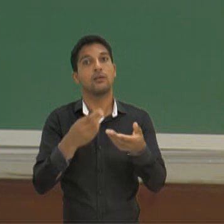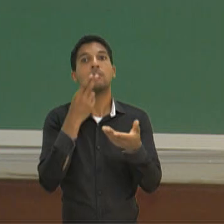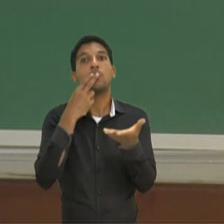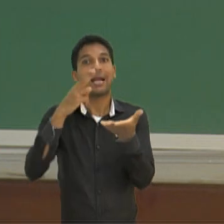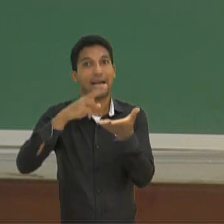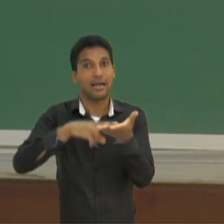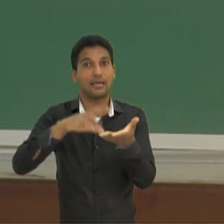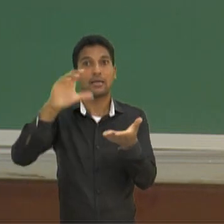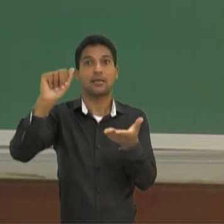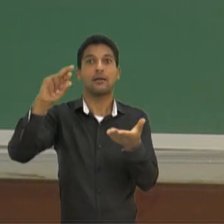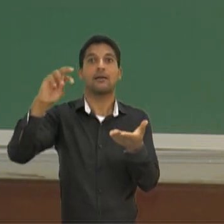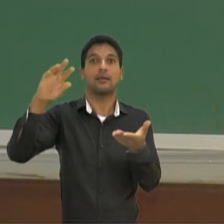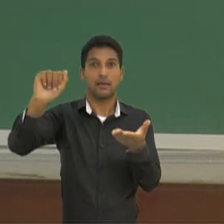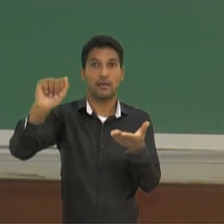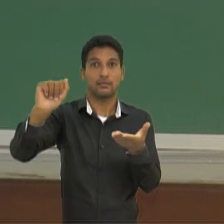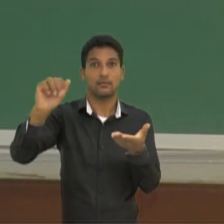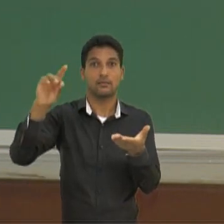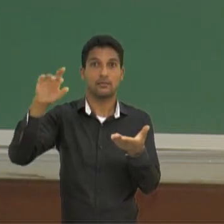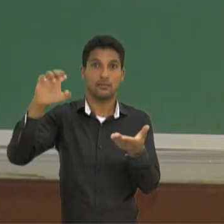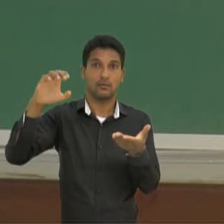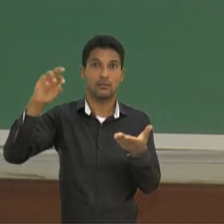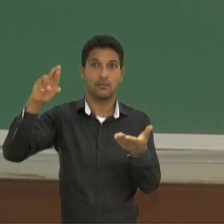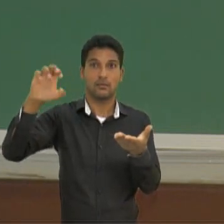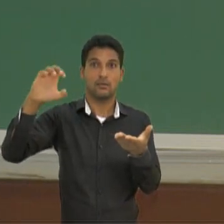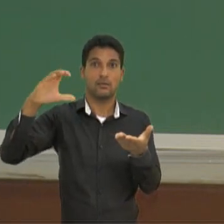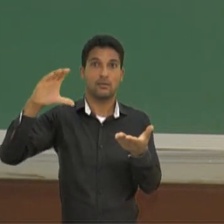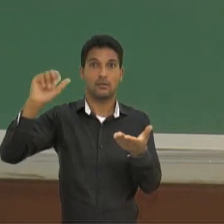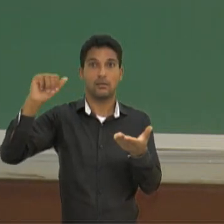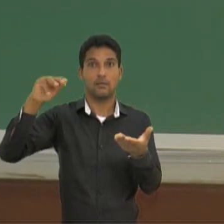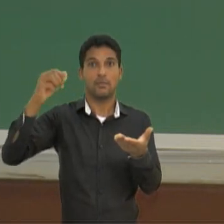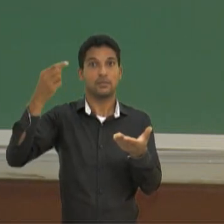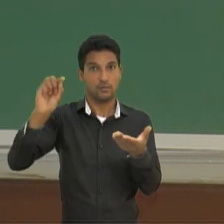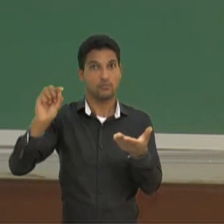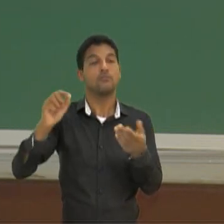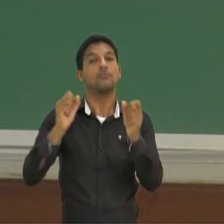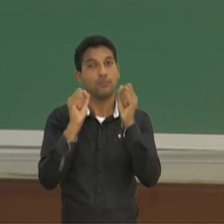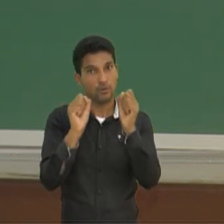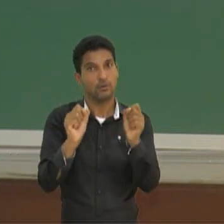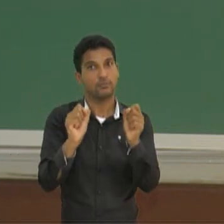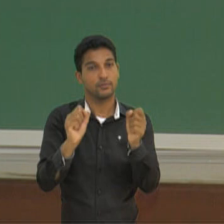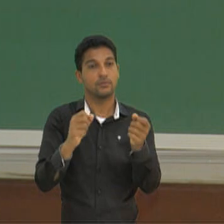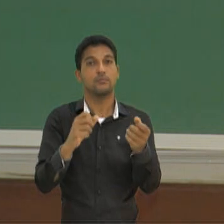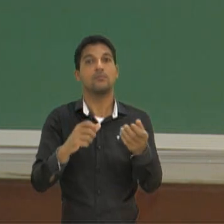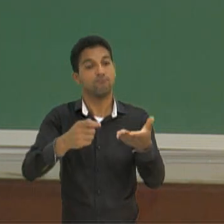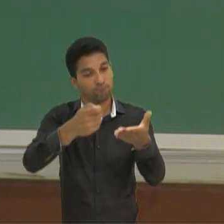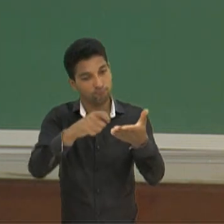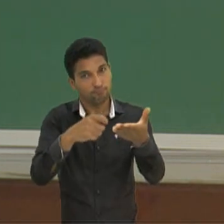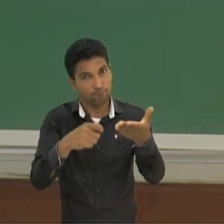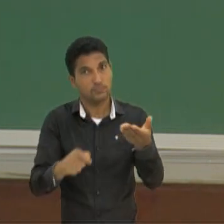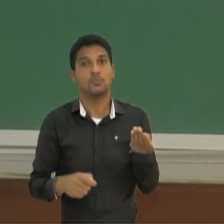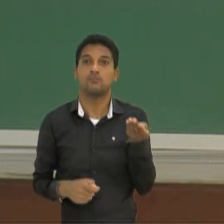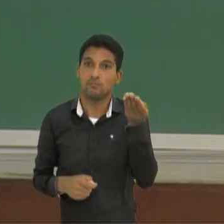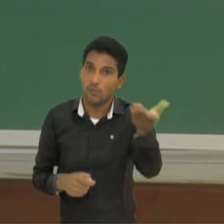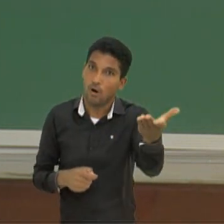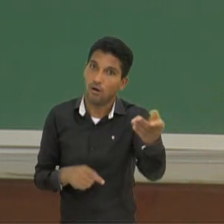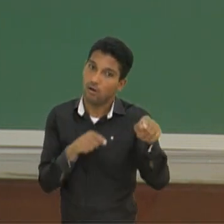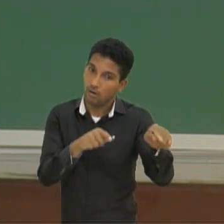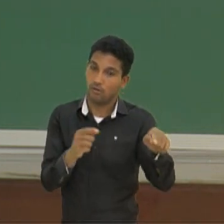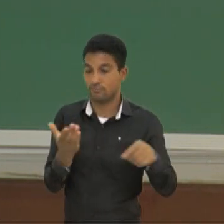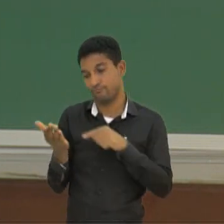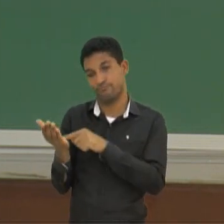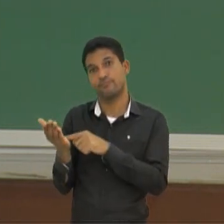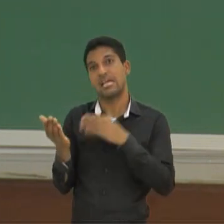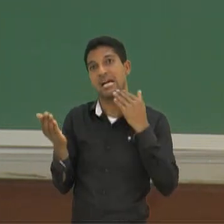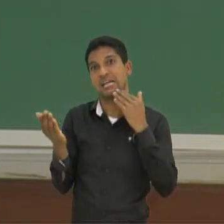em outras situações, às vezes a gente tem que fazer uma carta de reclamação. Então, vocês estão tendo essa experiência, essa oportunidade nessa aula, tá?